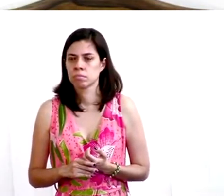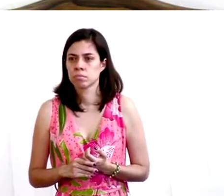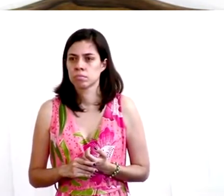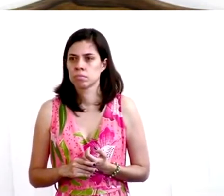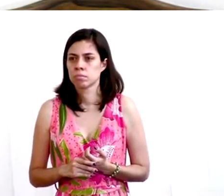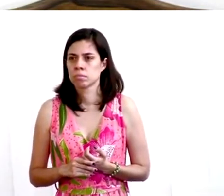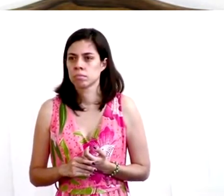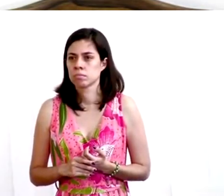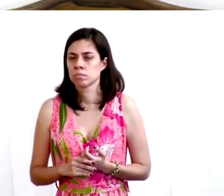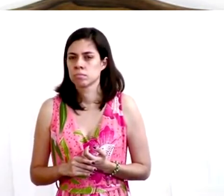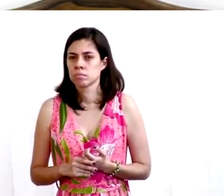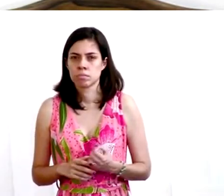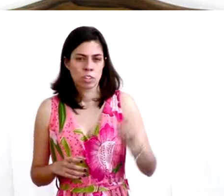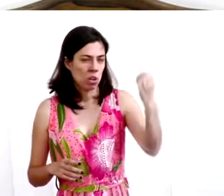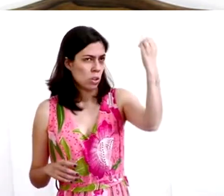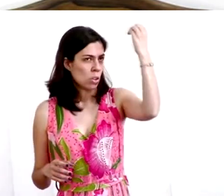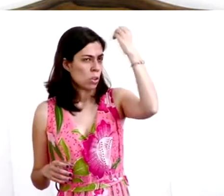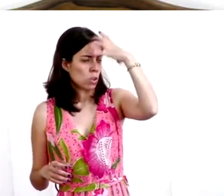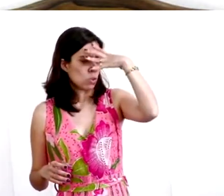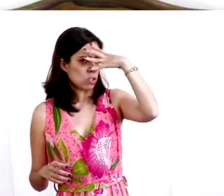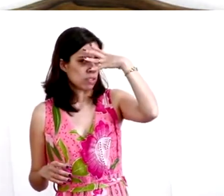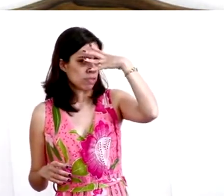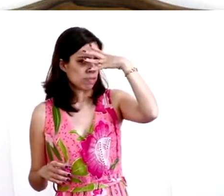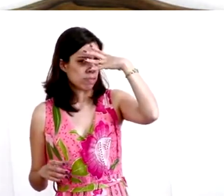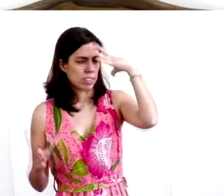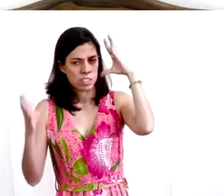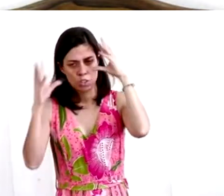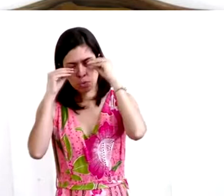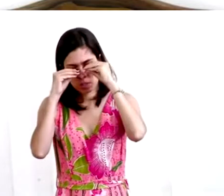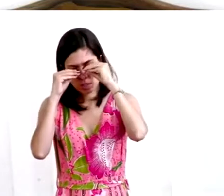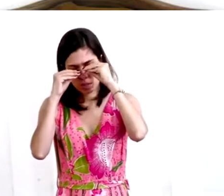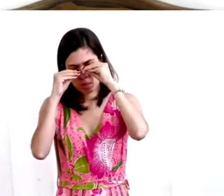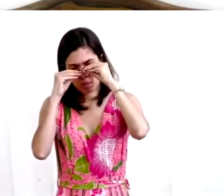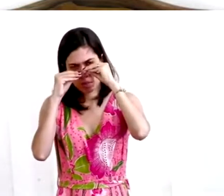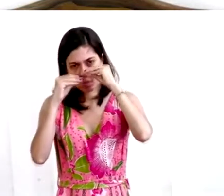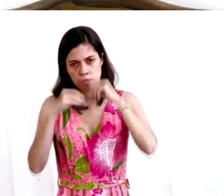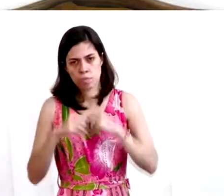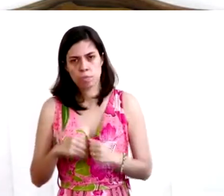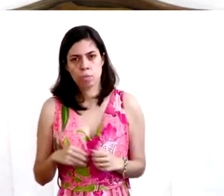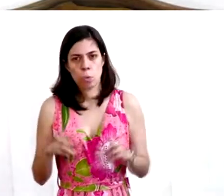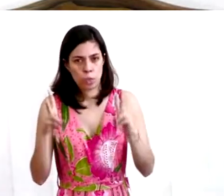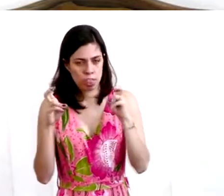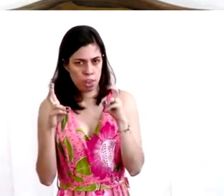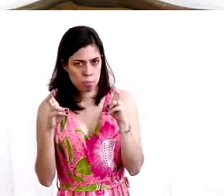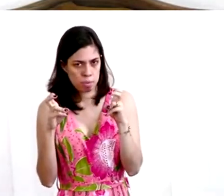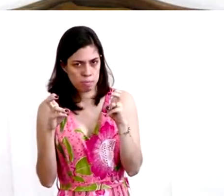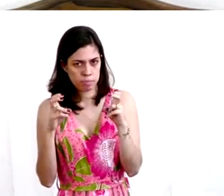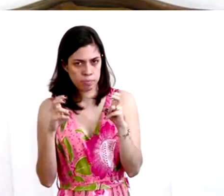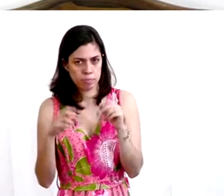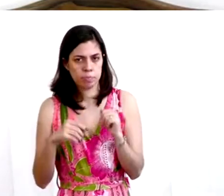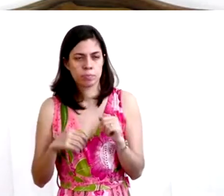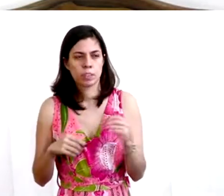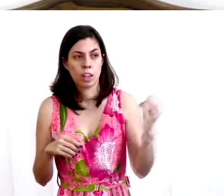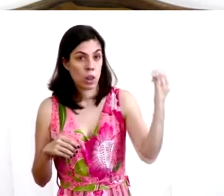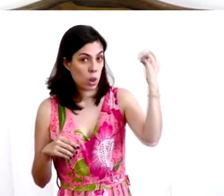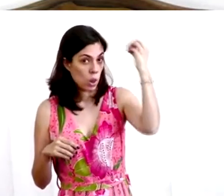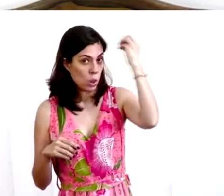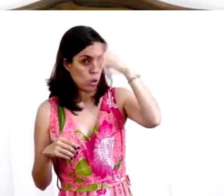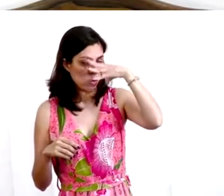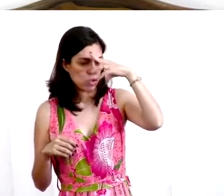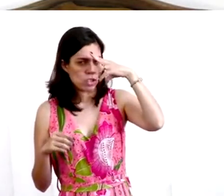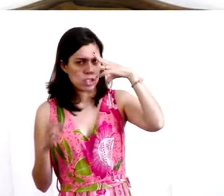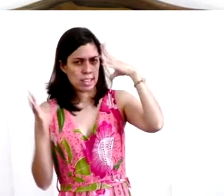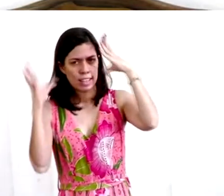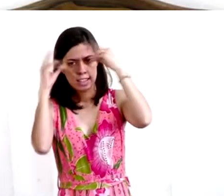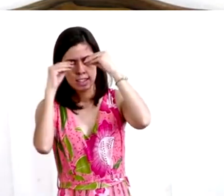falar sobre luz e trevas. Essa voz eterna, essa voz criadora, estabeleceu